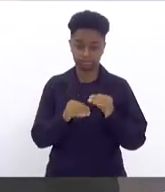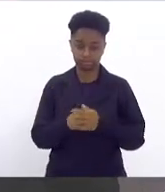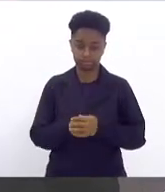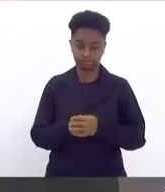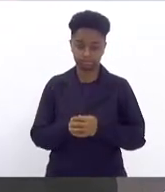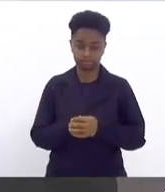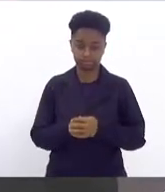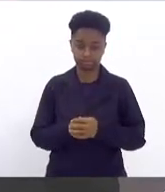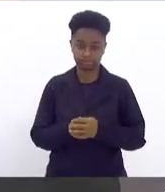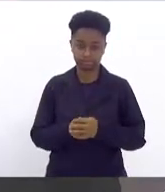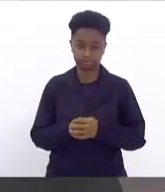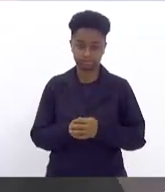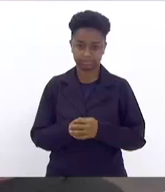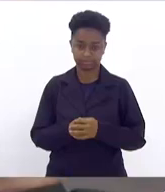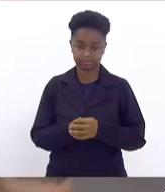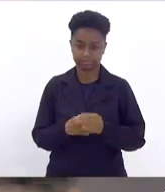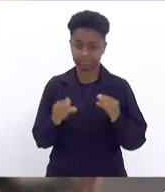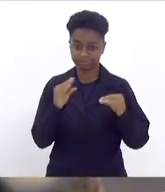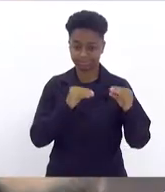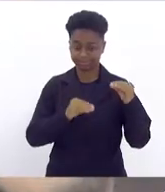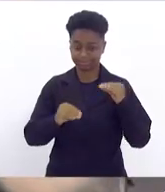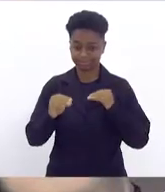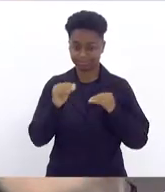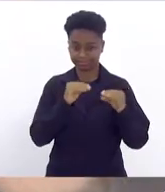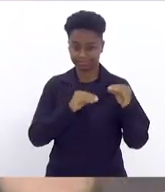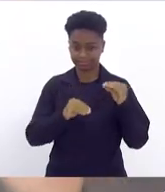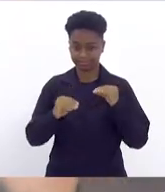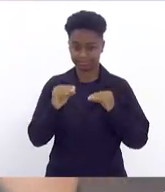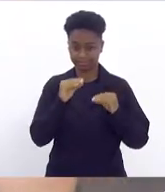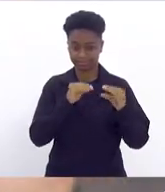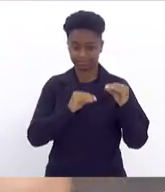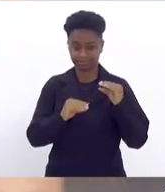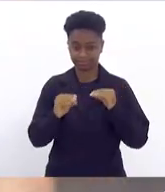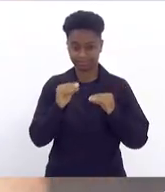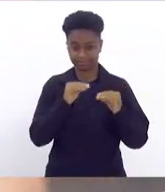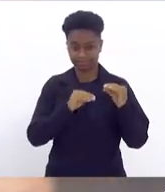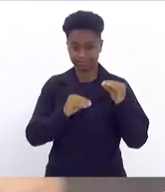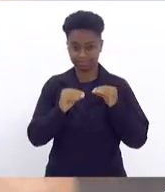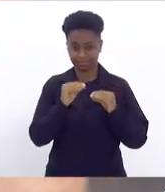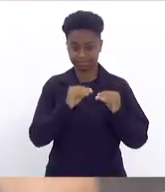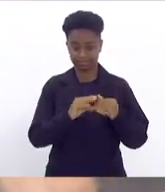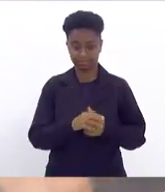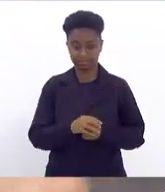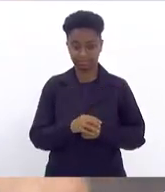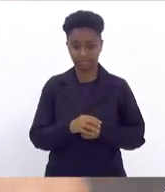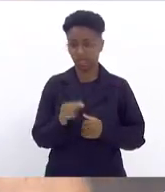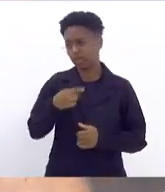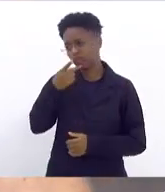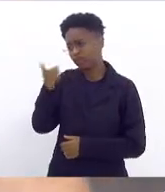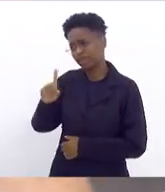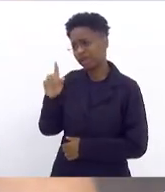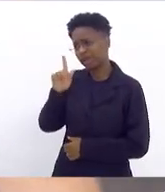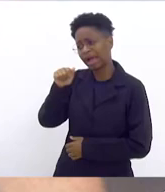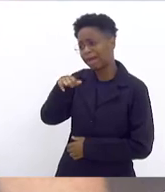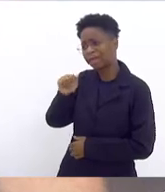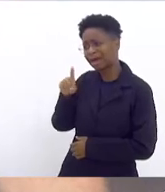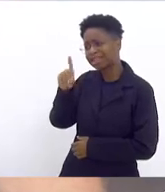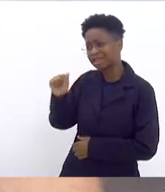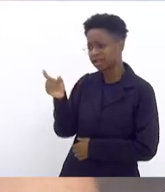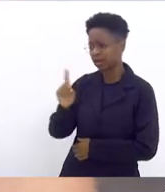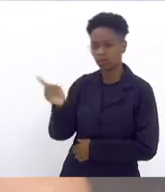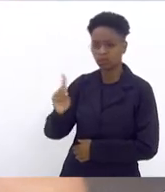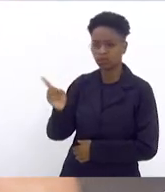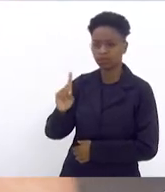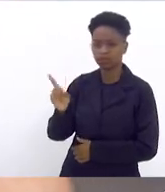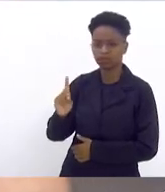é da nossa época. Gami também é... Contribui aí, deputada Verônica. Não, não estou dizendo que você vai ser gamada, não. Não, não estou, não. Estou